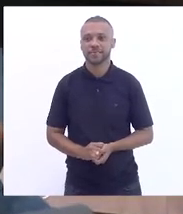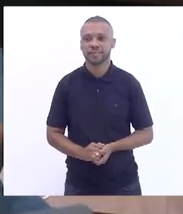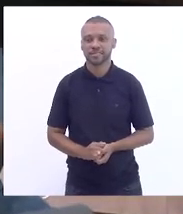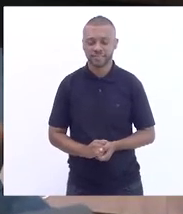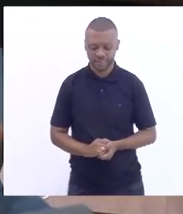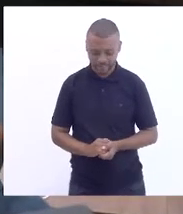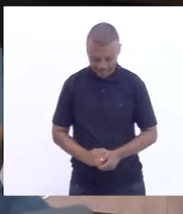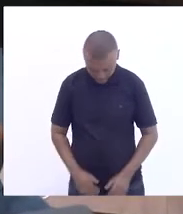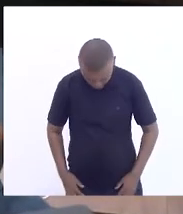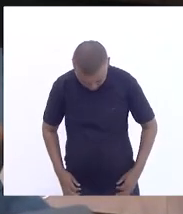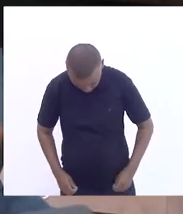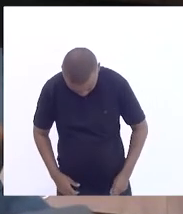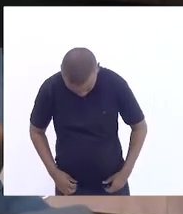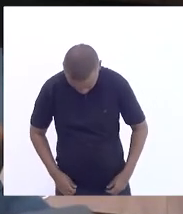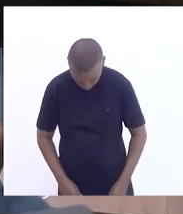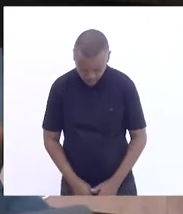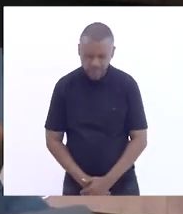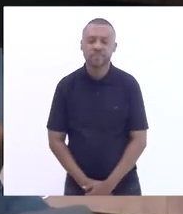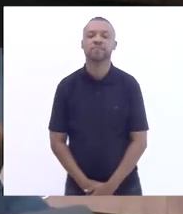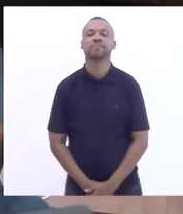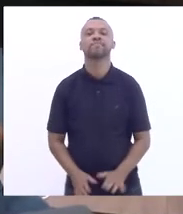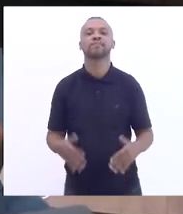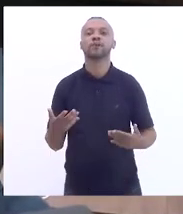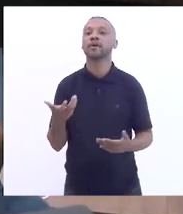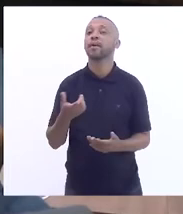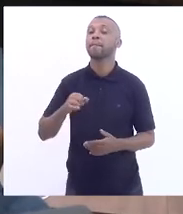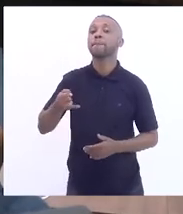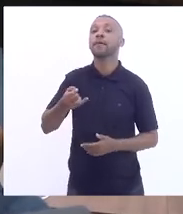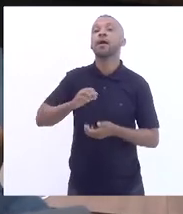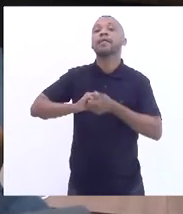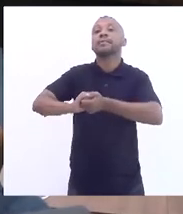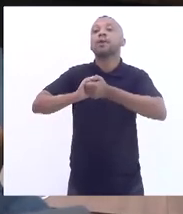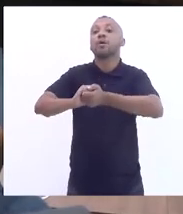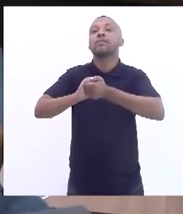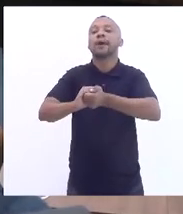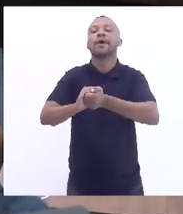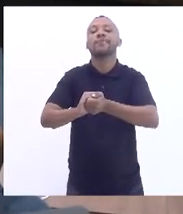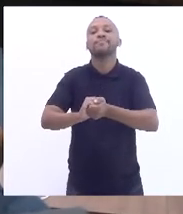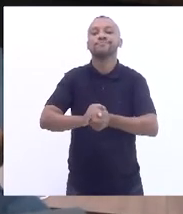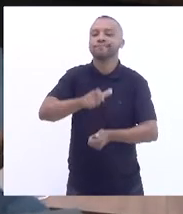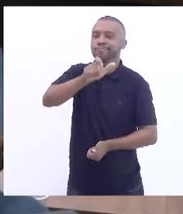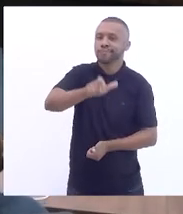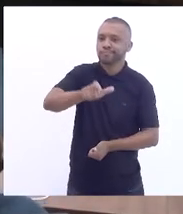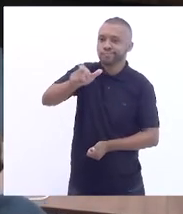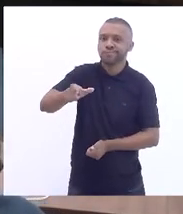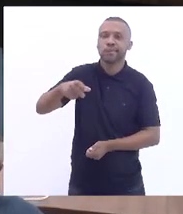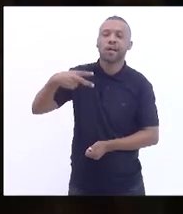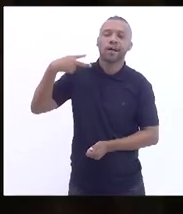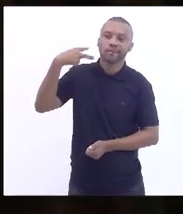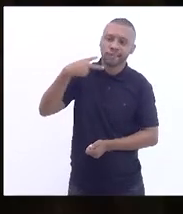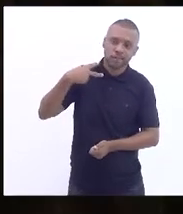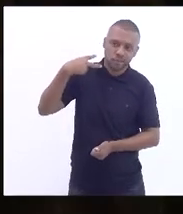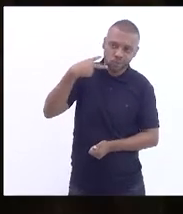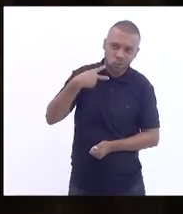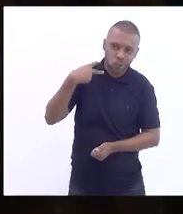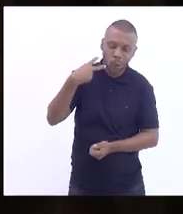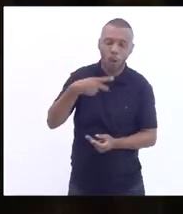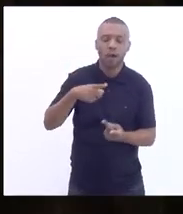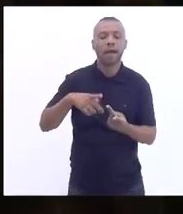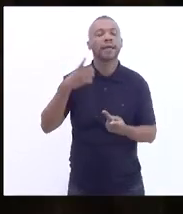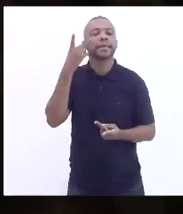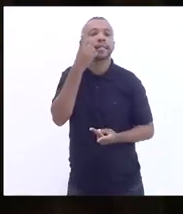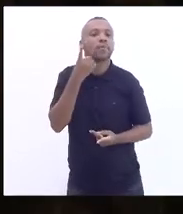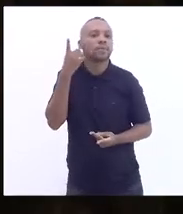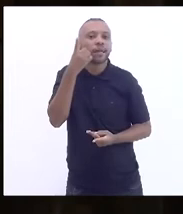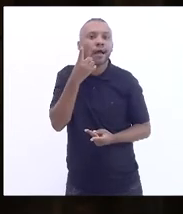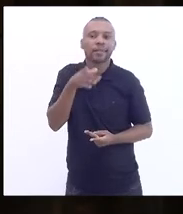eu queria que saudade que look ilustríssimas vereadores e deputados